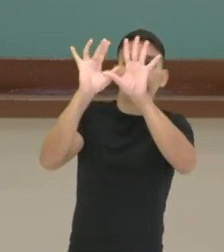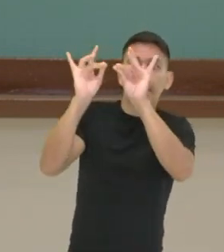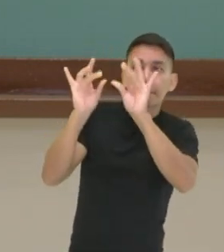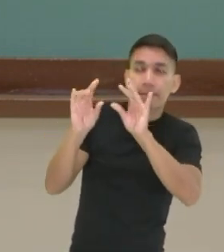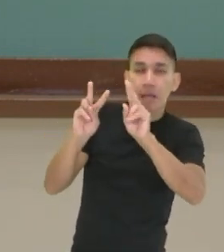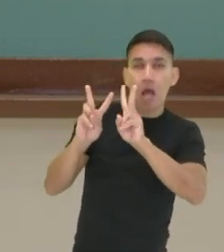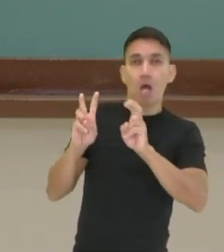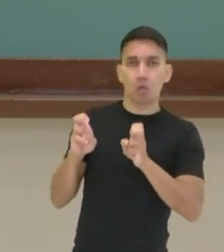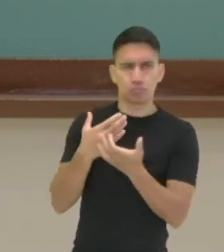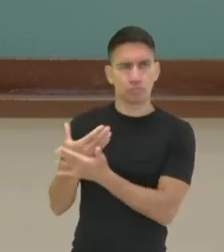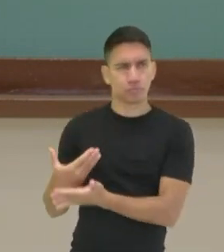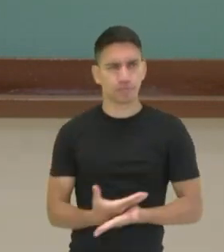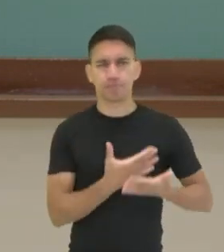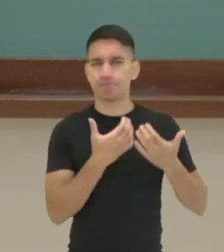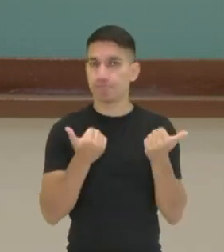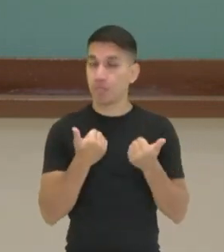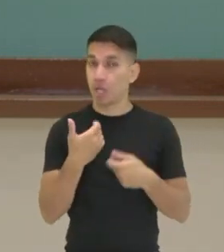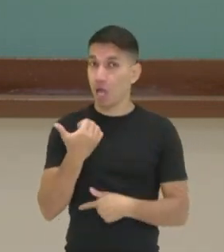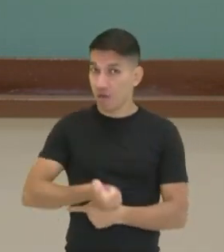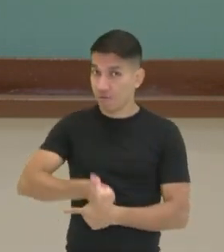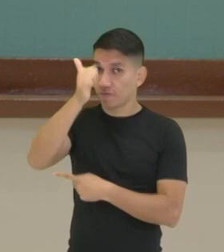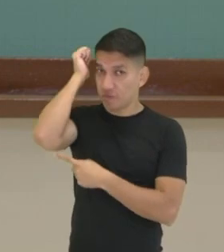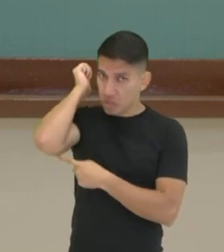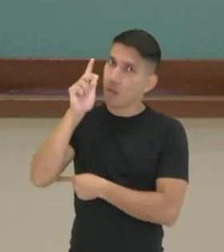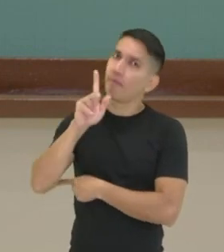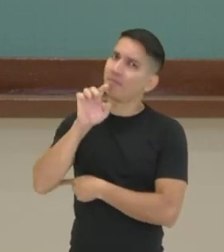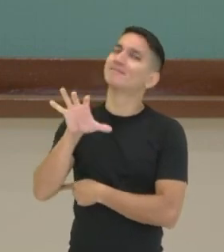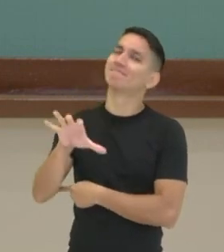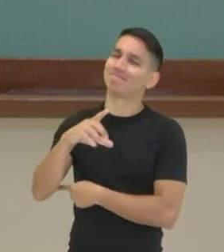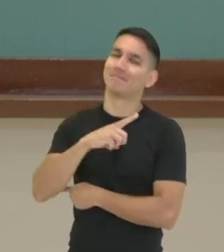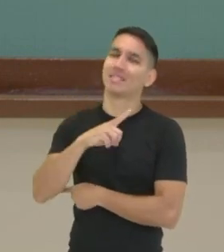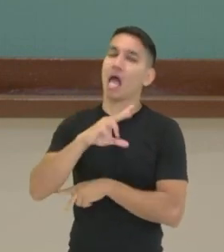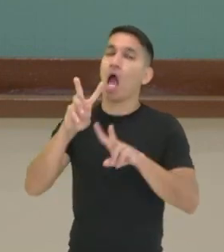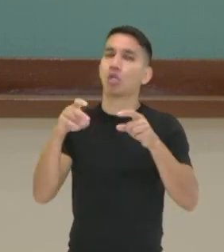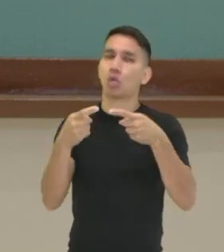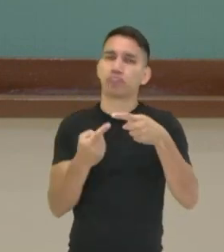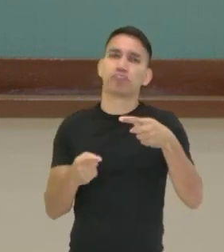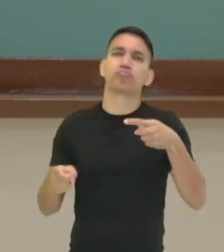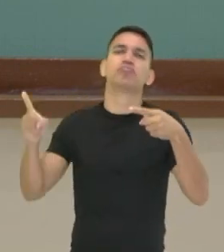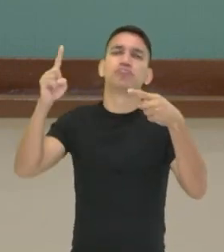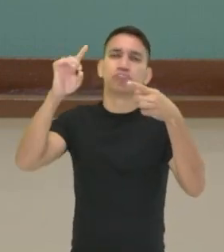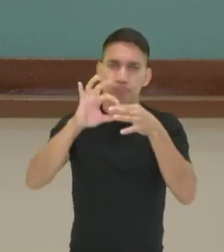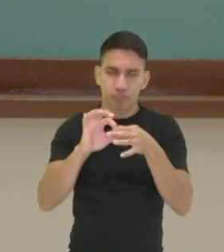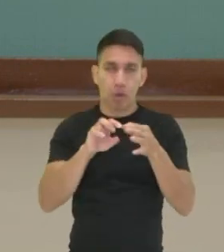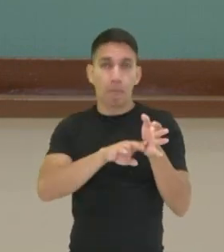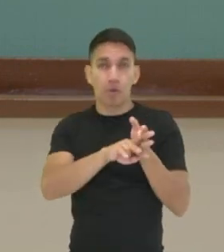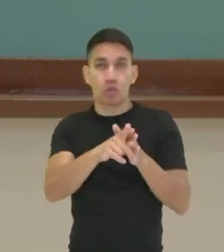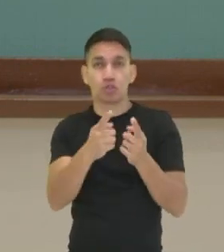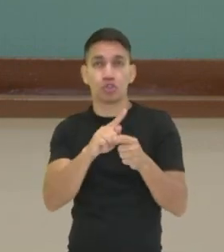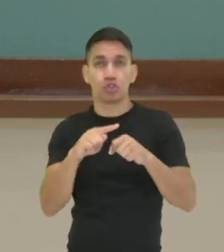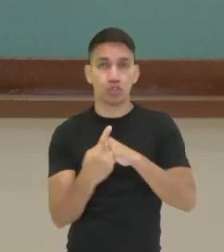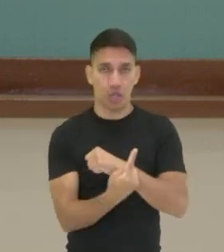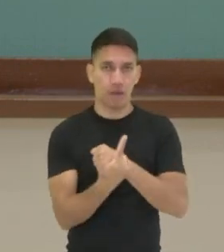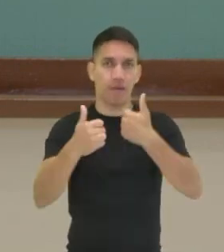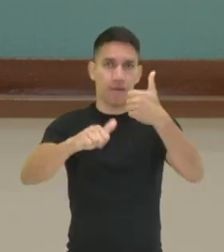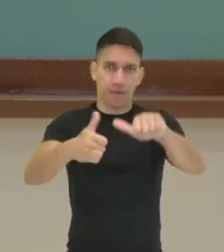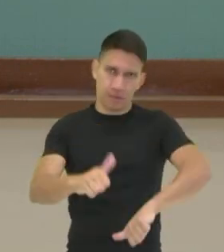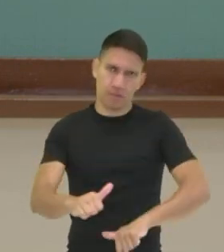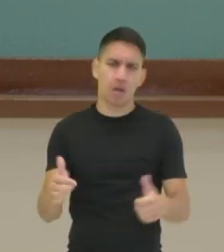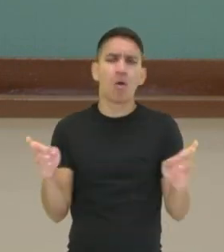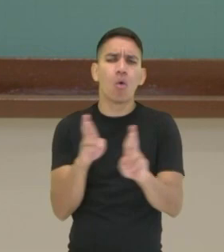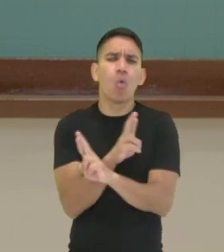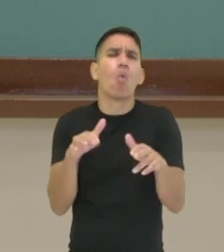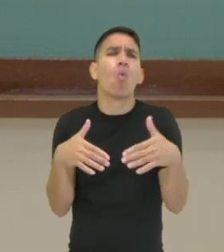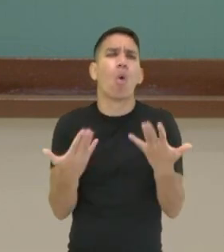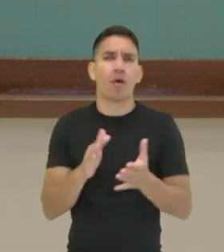questão, estude, gente, vestibular, cai muito essa questão de ciclos biogeoquímicos, tenta fazer a inter-relação entre eles, tá?